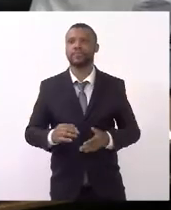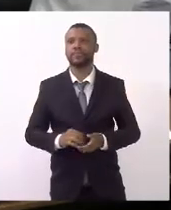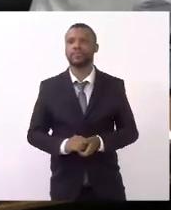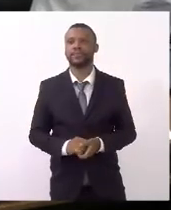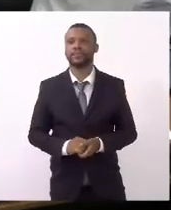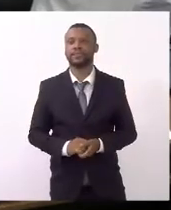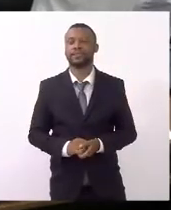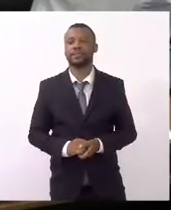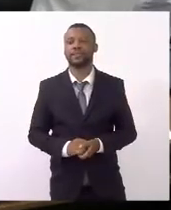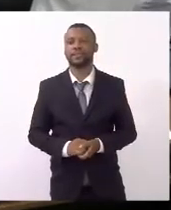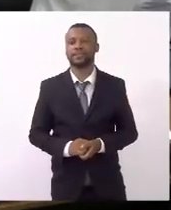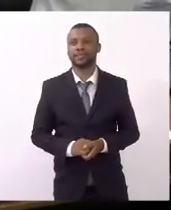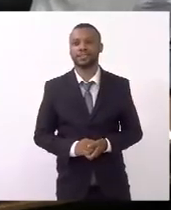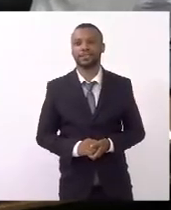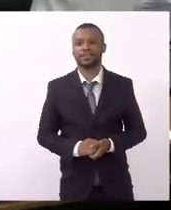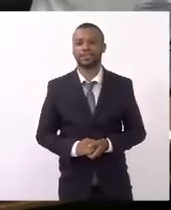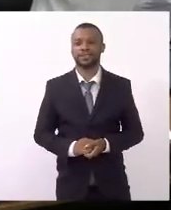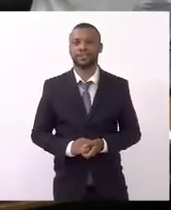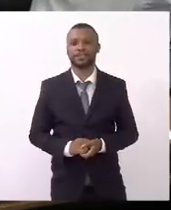E aí